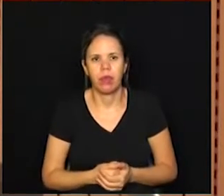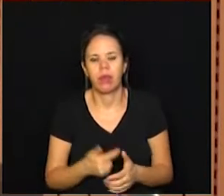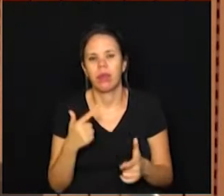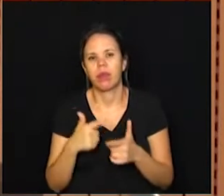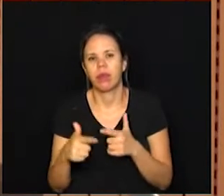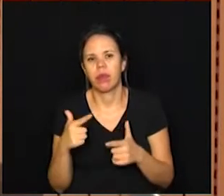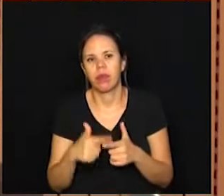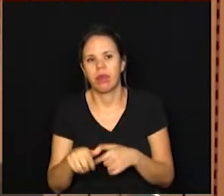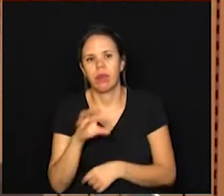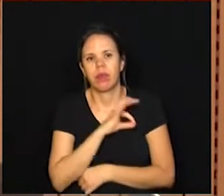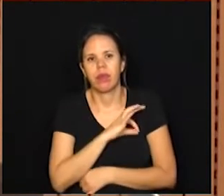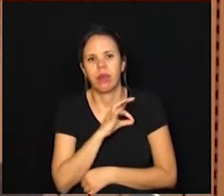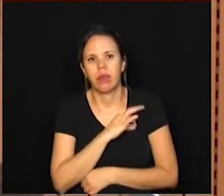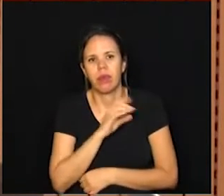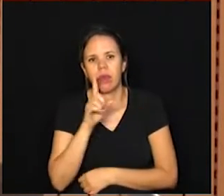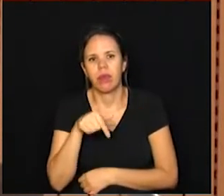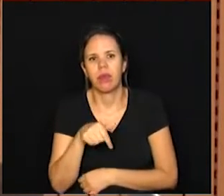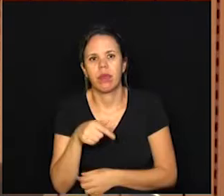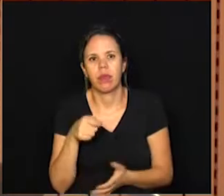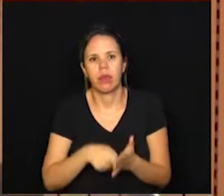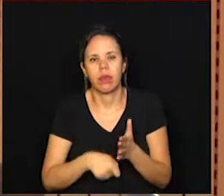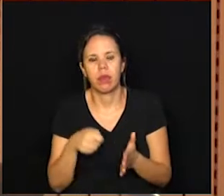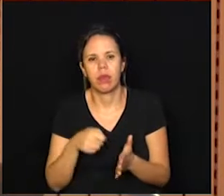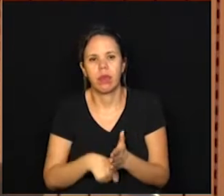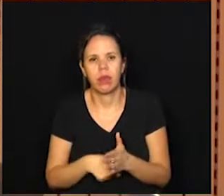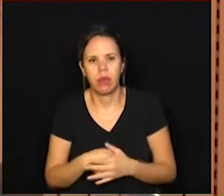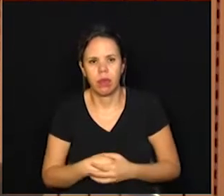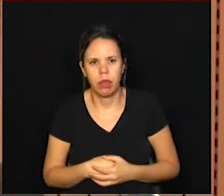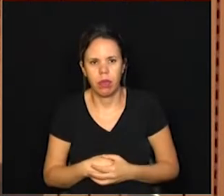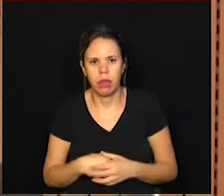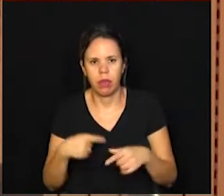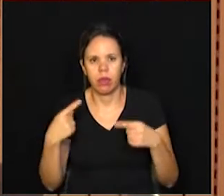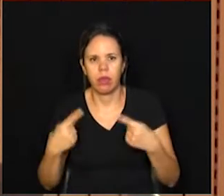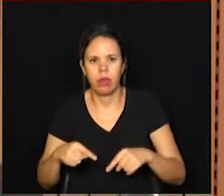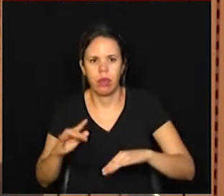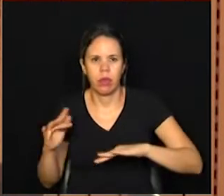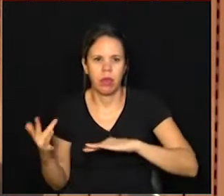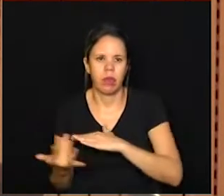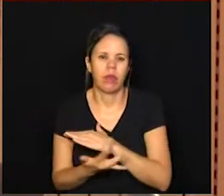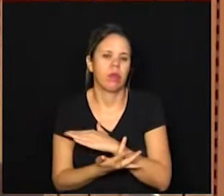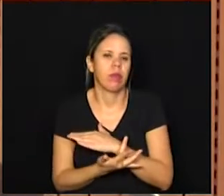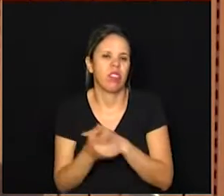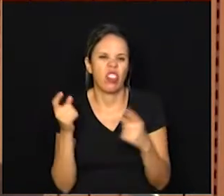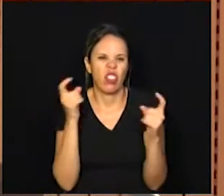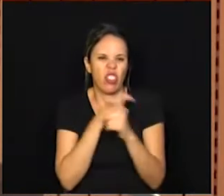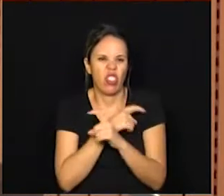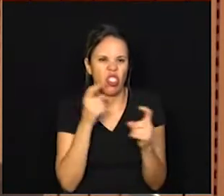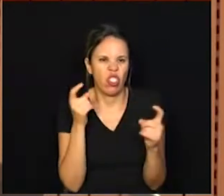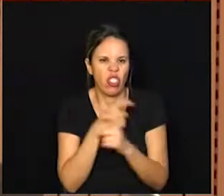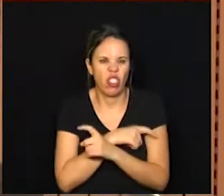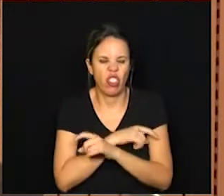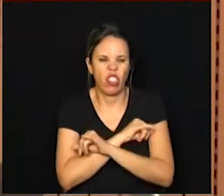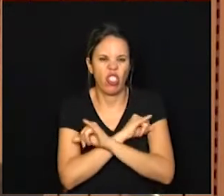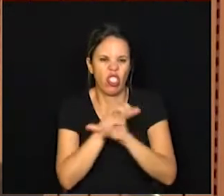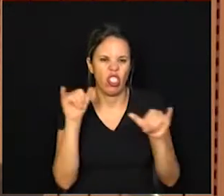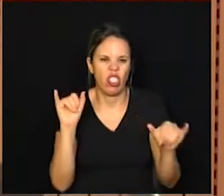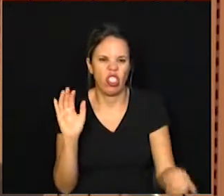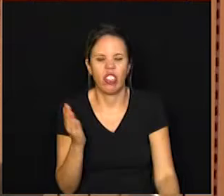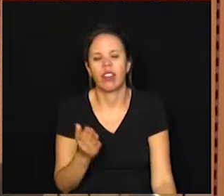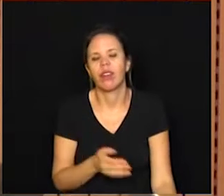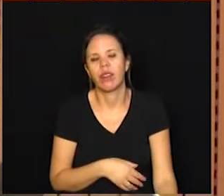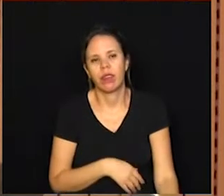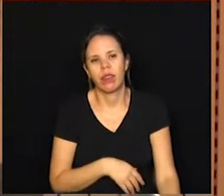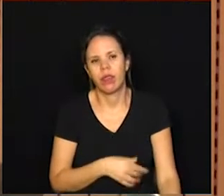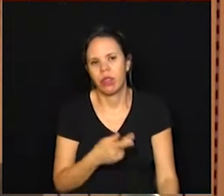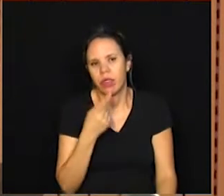da polícia é essa luta contra a rede social com as mentiras que são aventadas. Disse ele até de